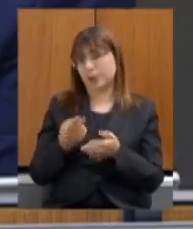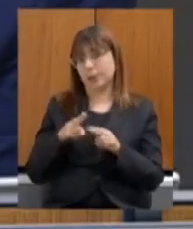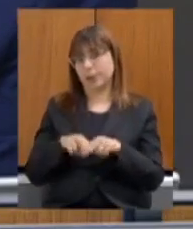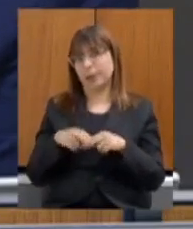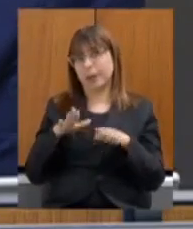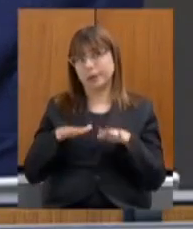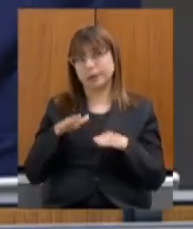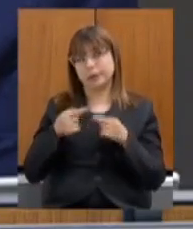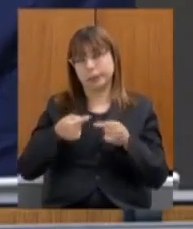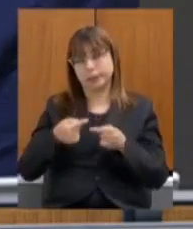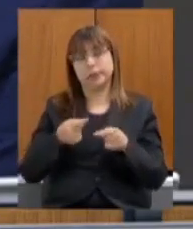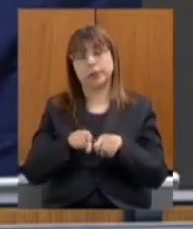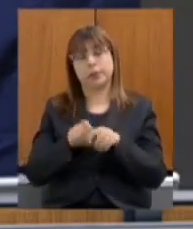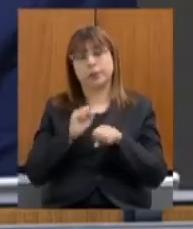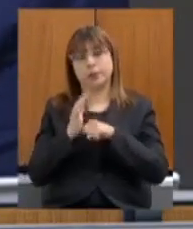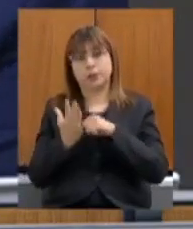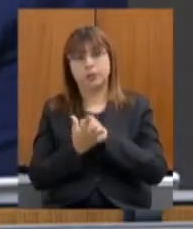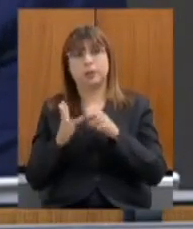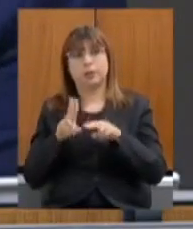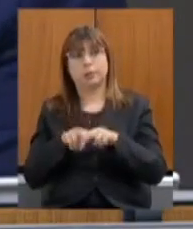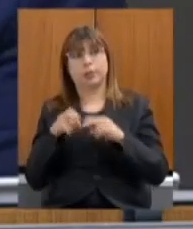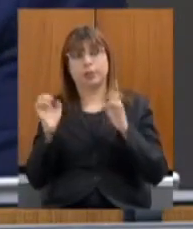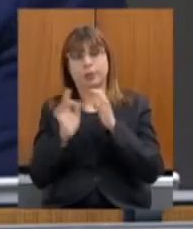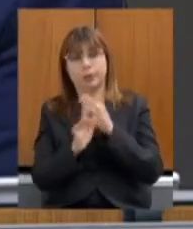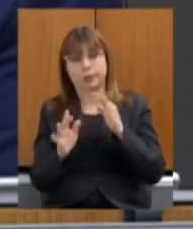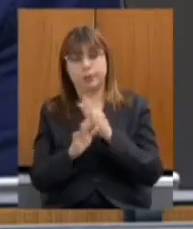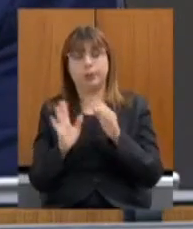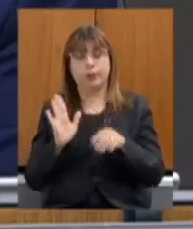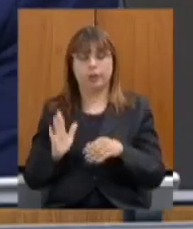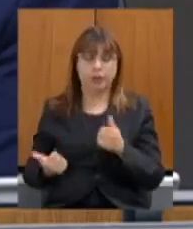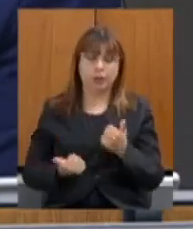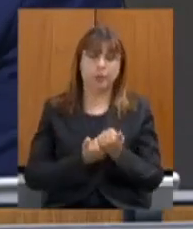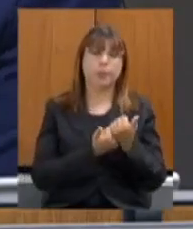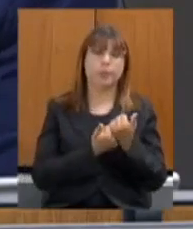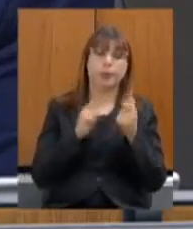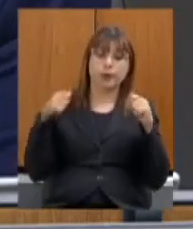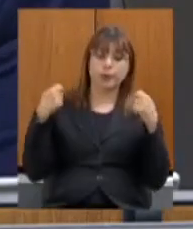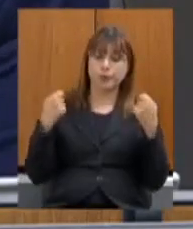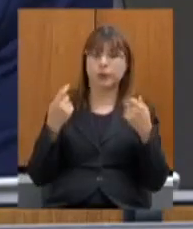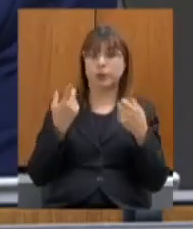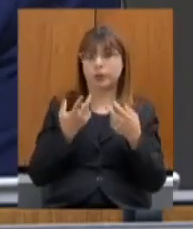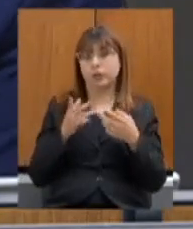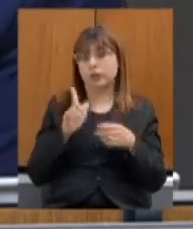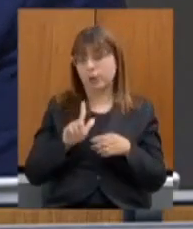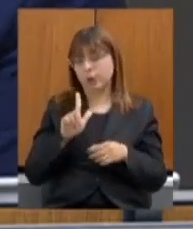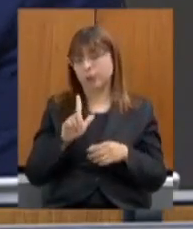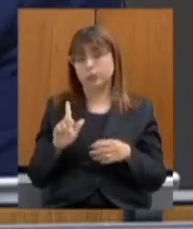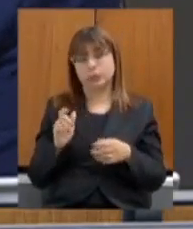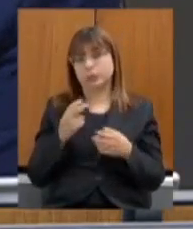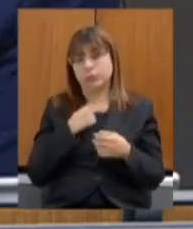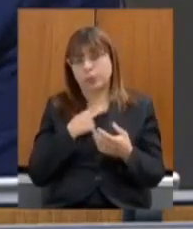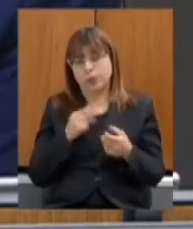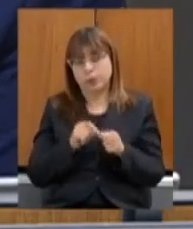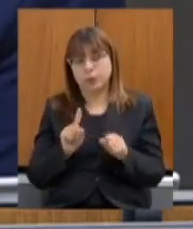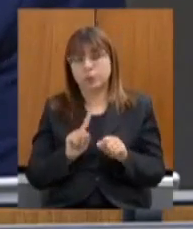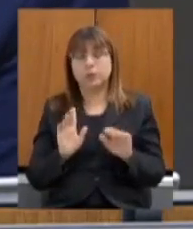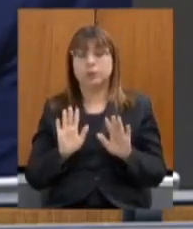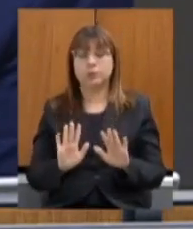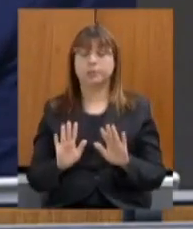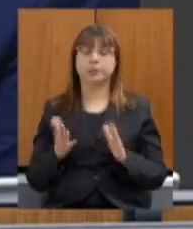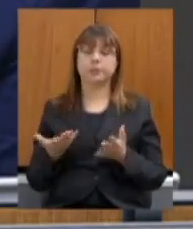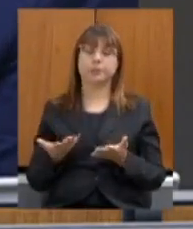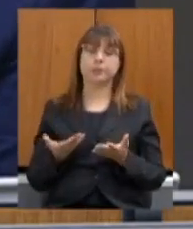burocrática, mas também de pandemia, de aglomeração, apoio a festivais, enfim, essas infelizmente não têm condição de pagar pelo momento que vivemos,